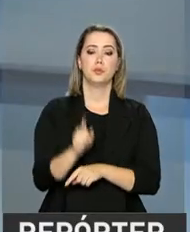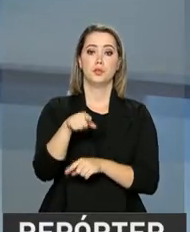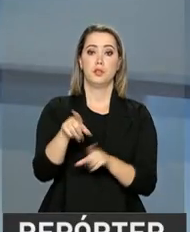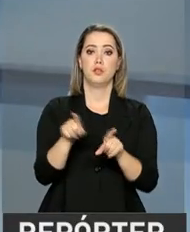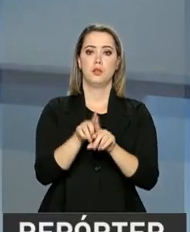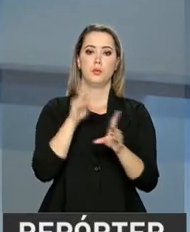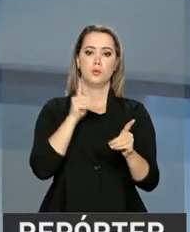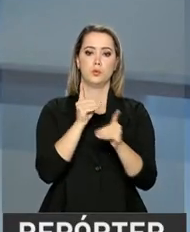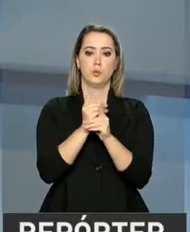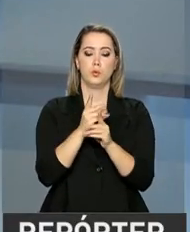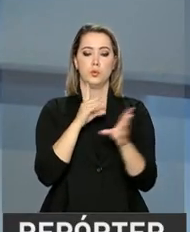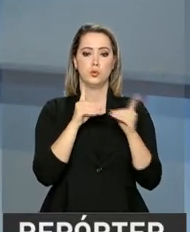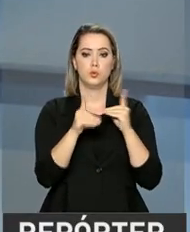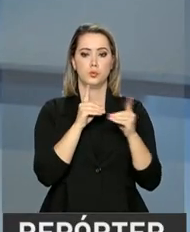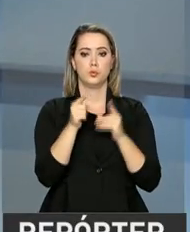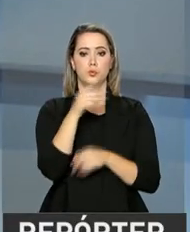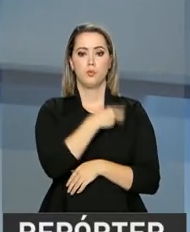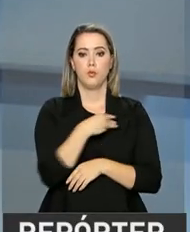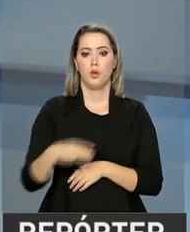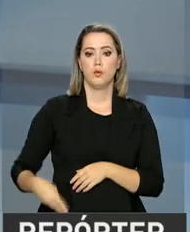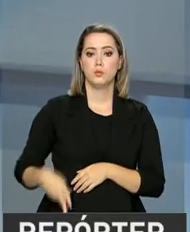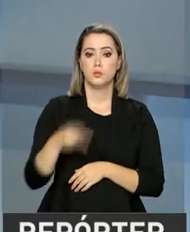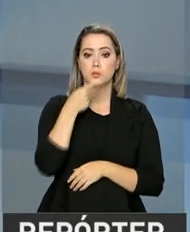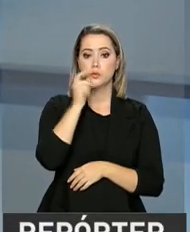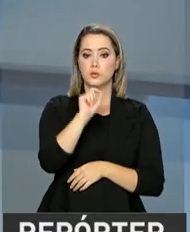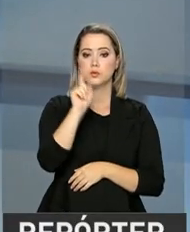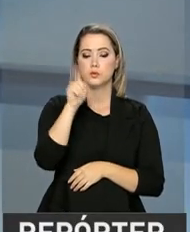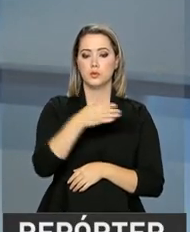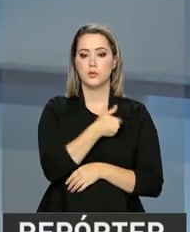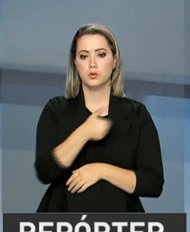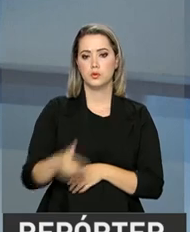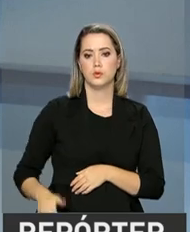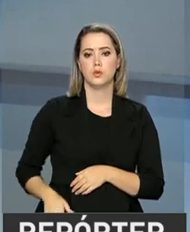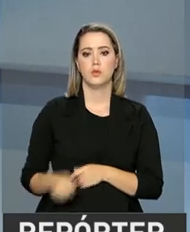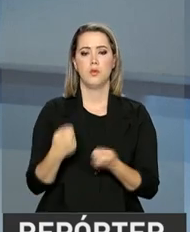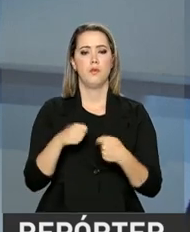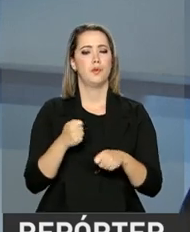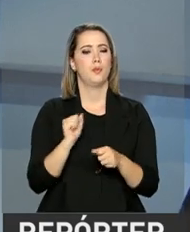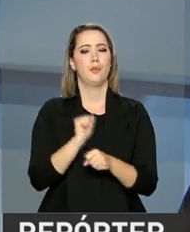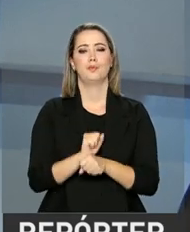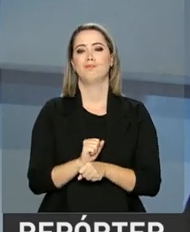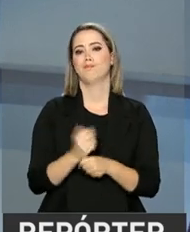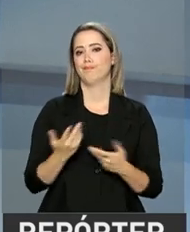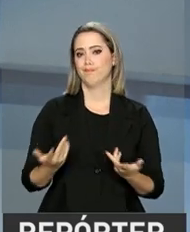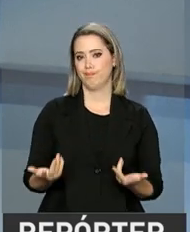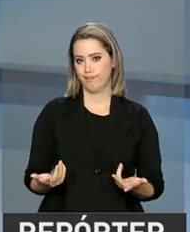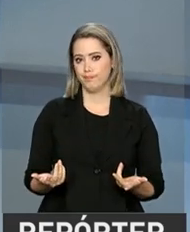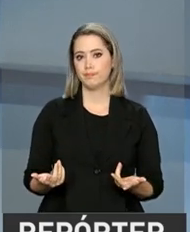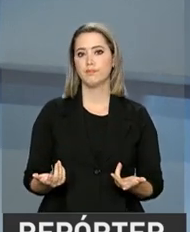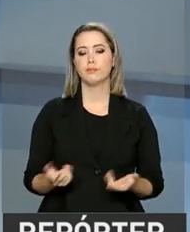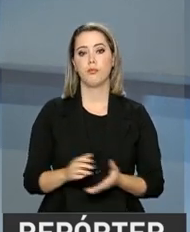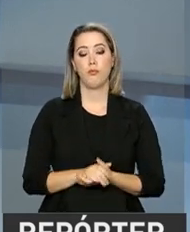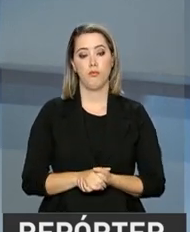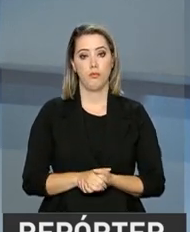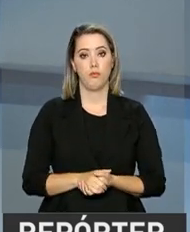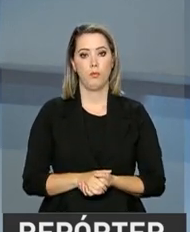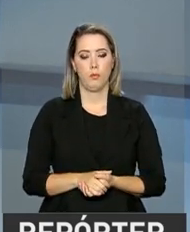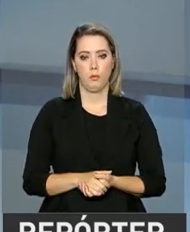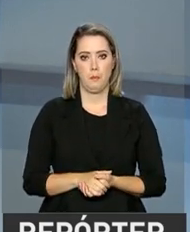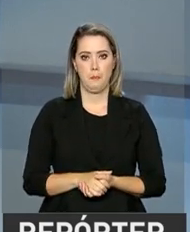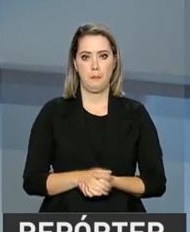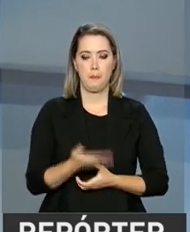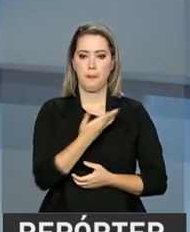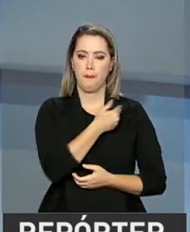O ministro do Planejamento, Diogo Oliveira, disse que o governo não vai parar. O governo federal está